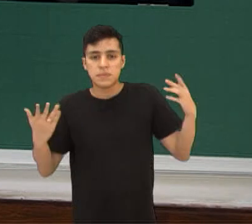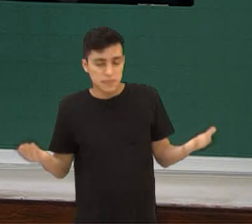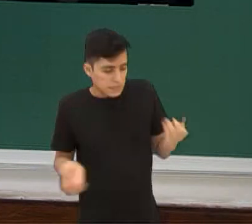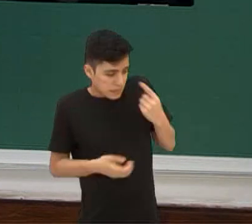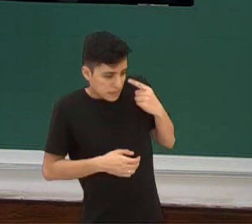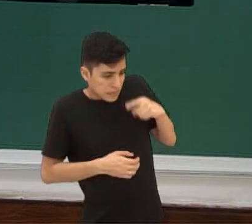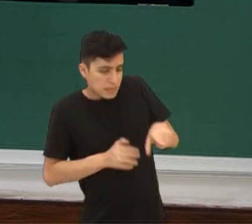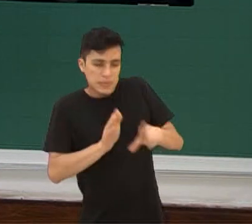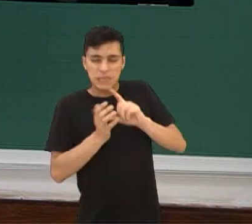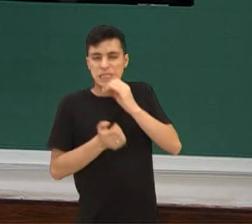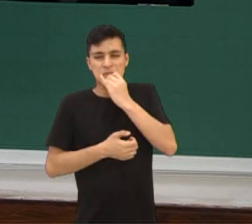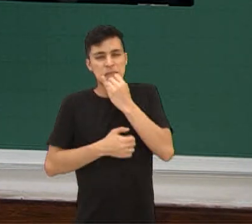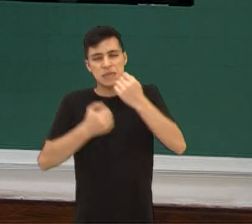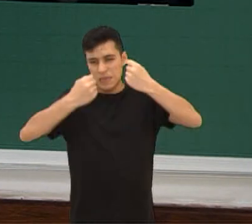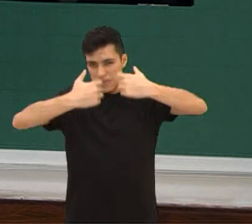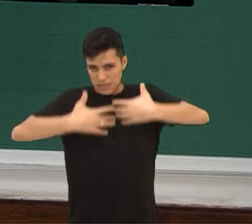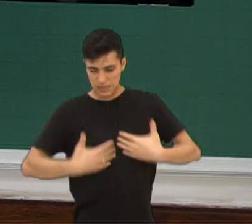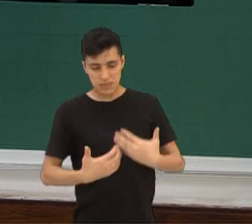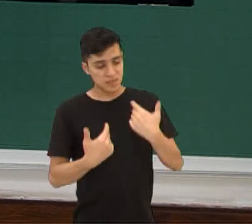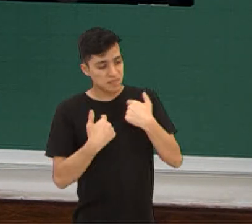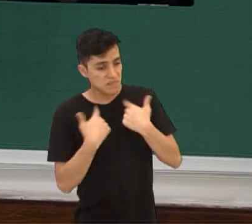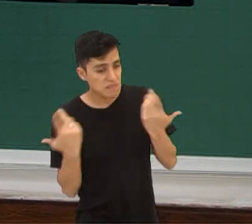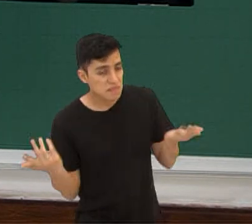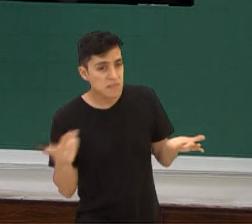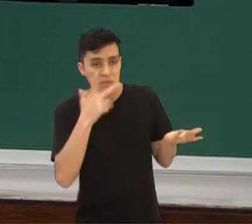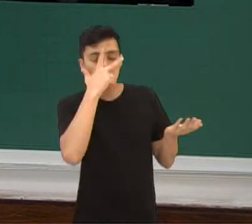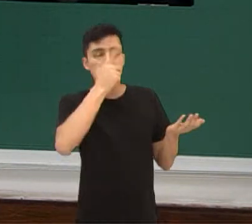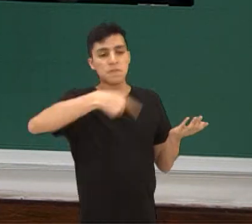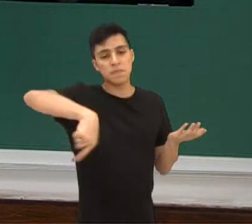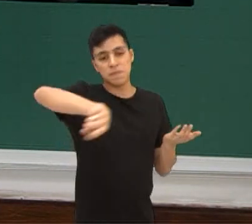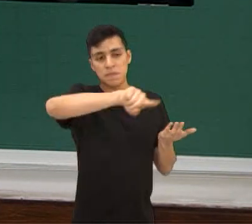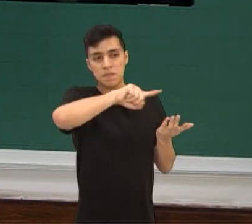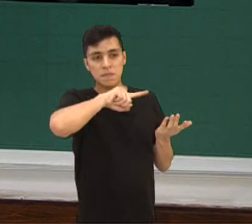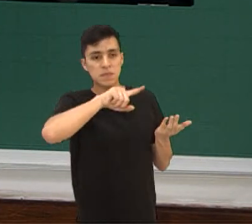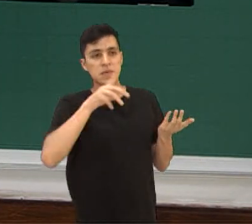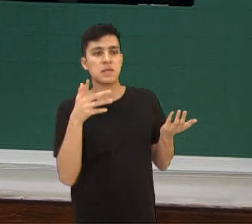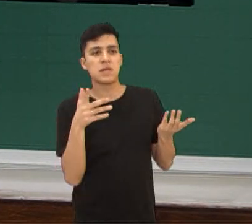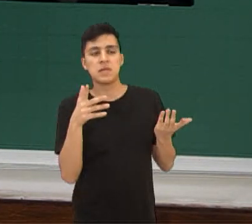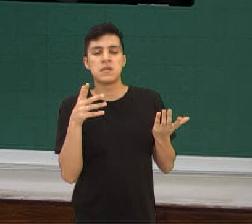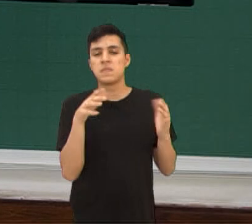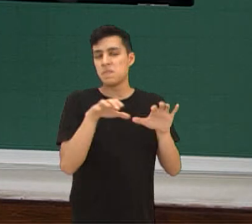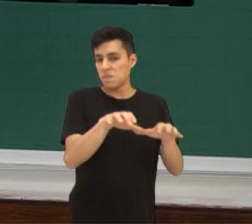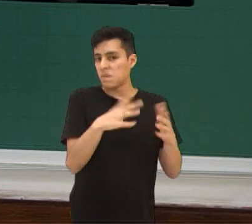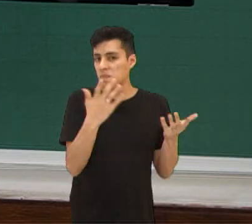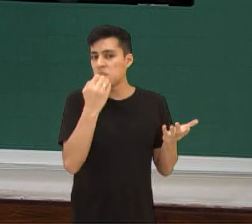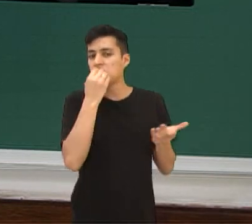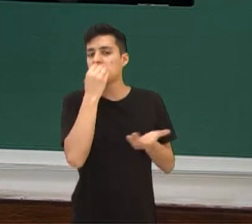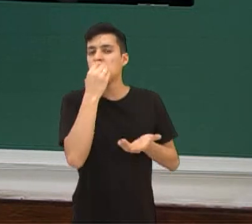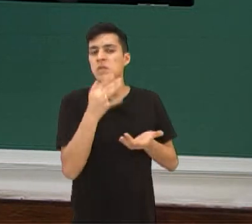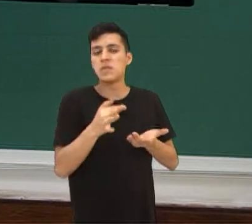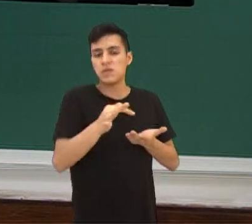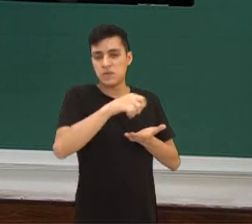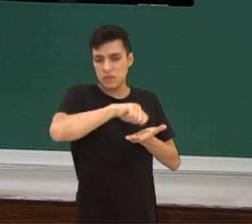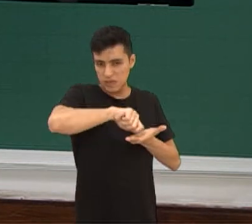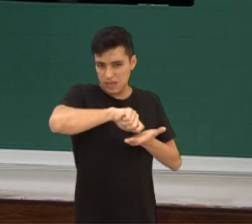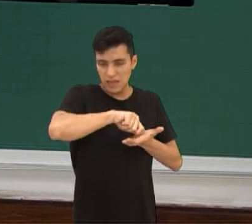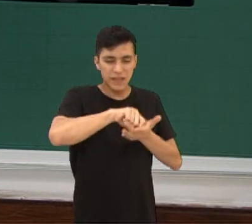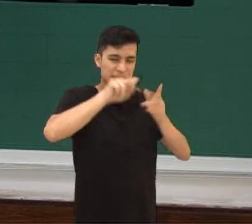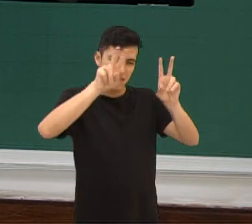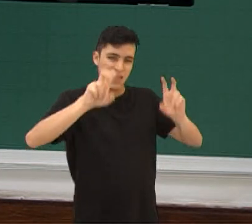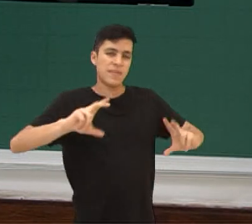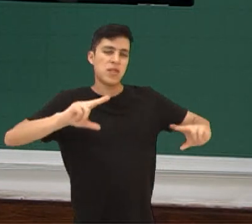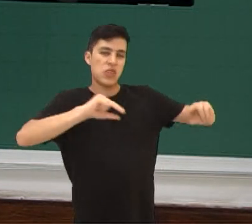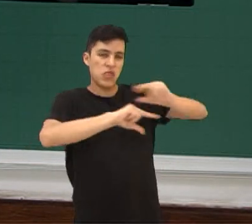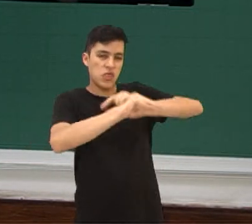exemplo que eu coloquei para vocês. A mim me parece que, se sigues assim, chegarás a ser uma boa escritora de novelas. Então,